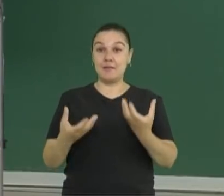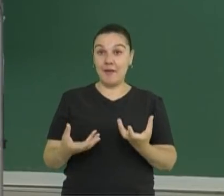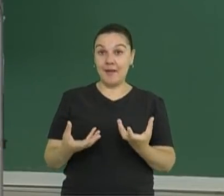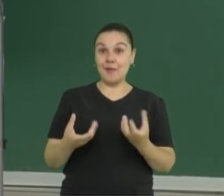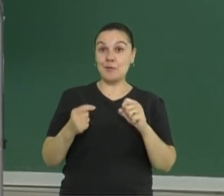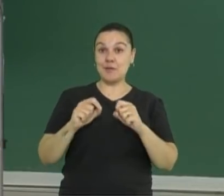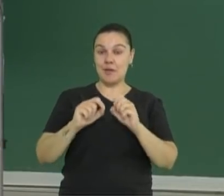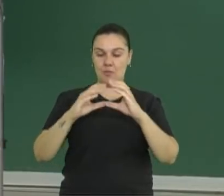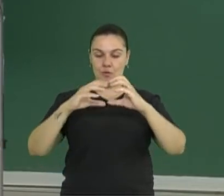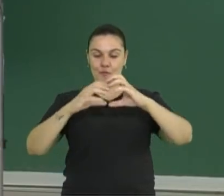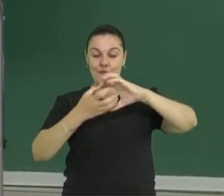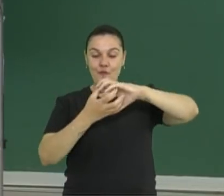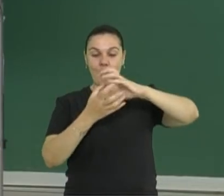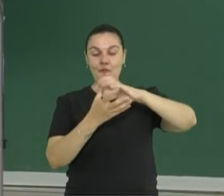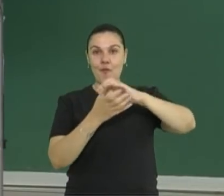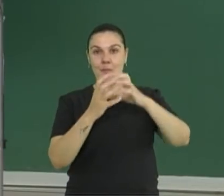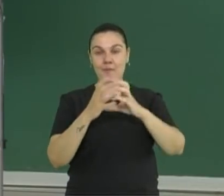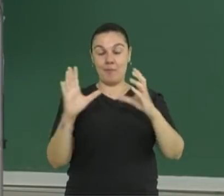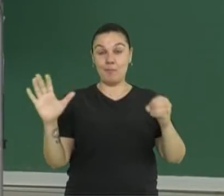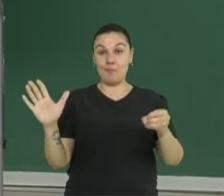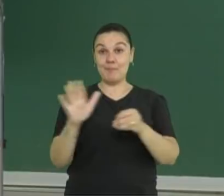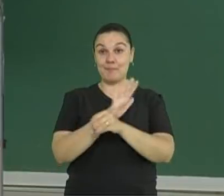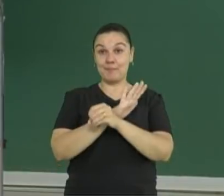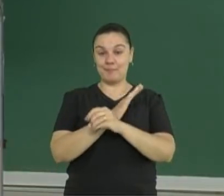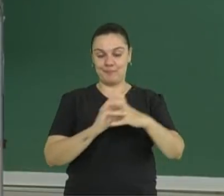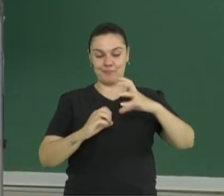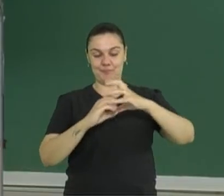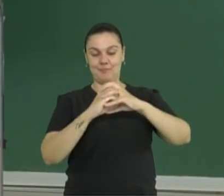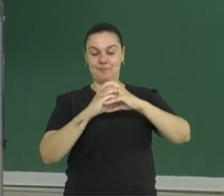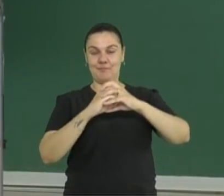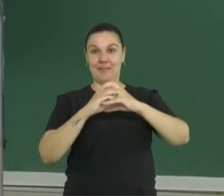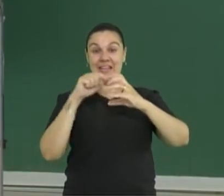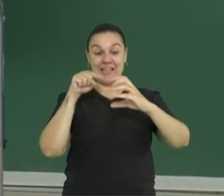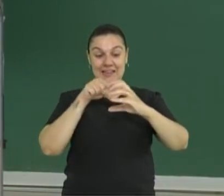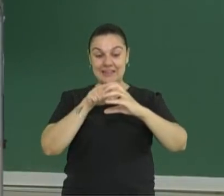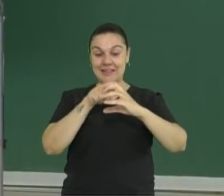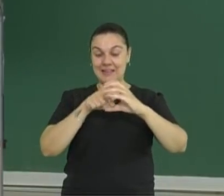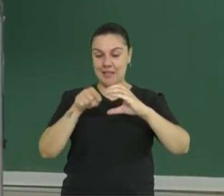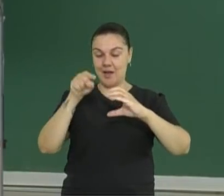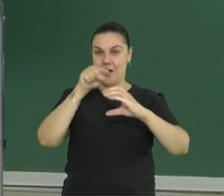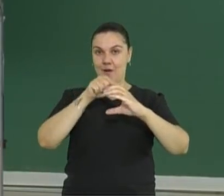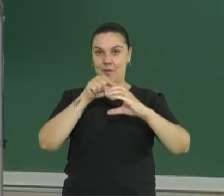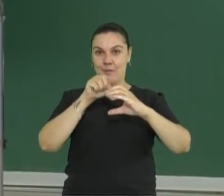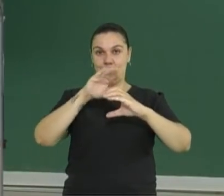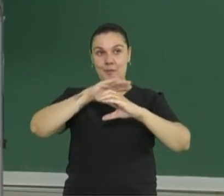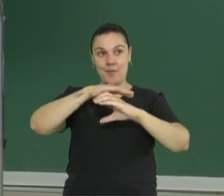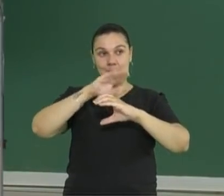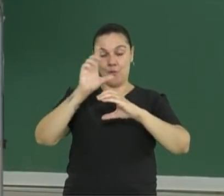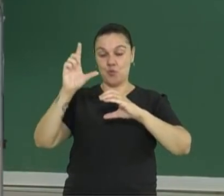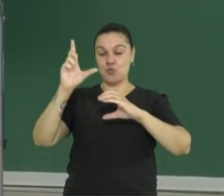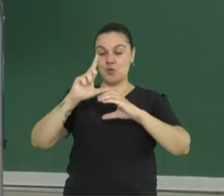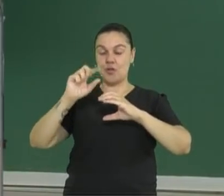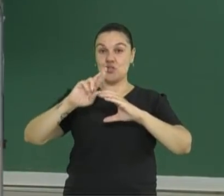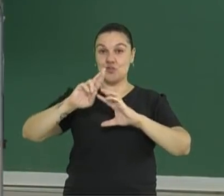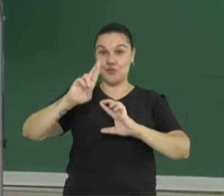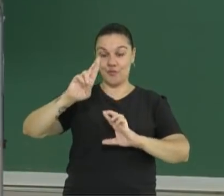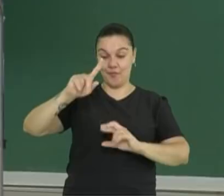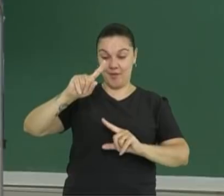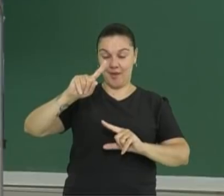quê? Formato, preenchimento. Então, embora citoplasma e nucleoplasma